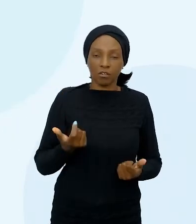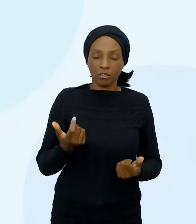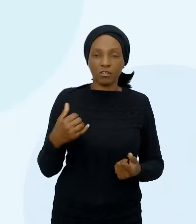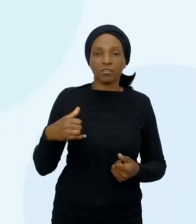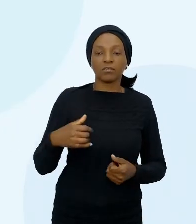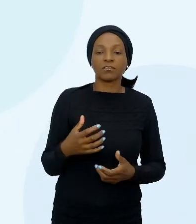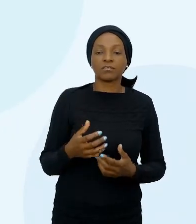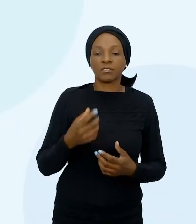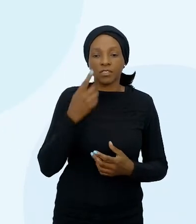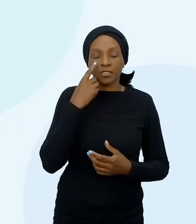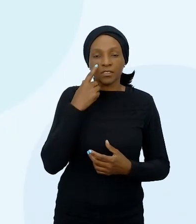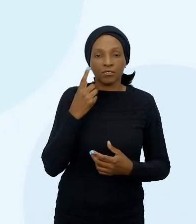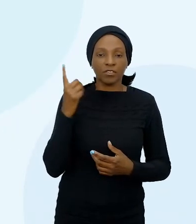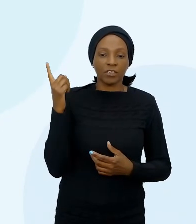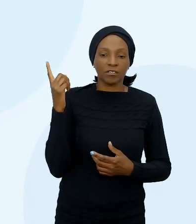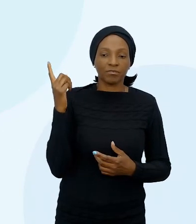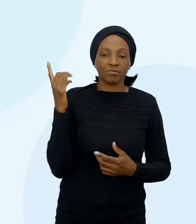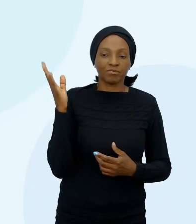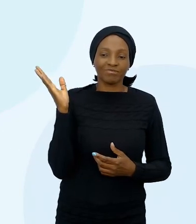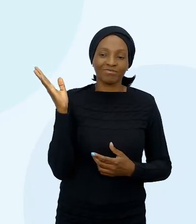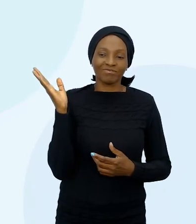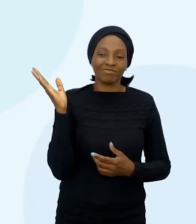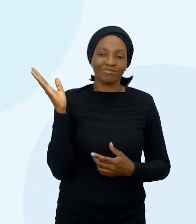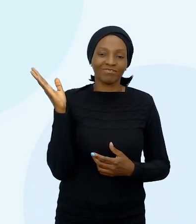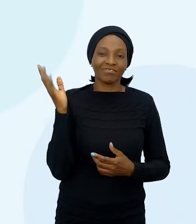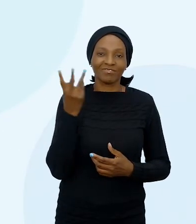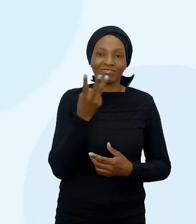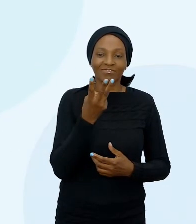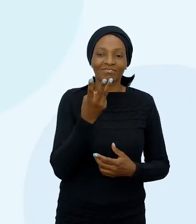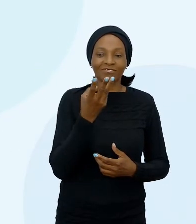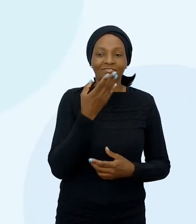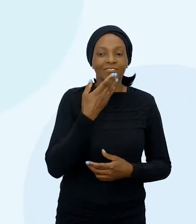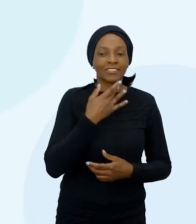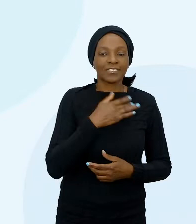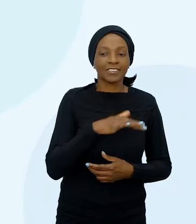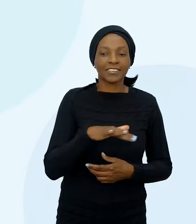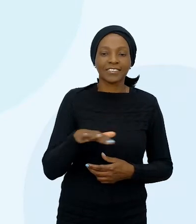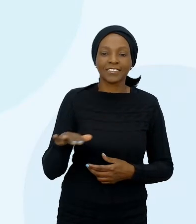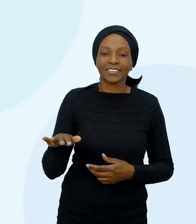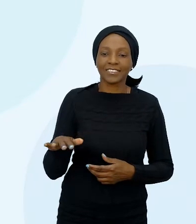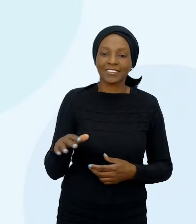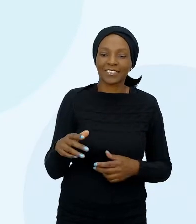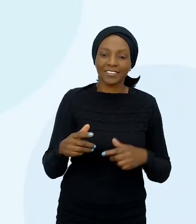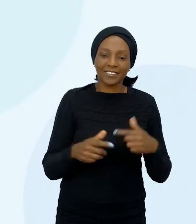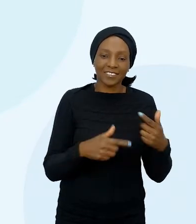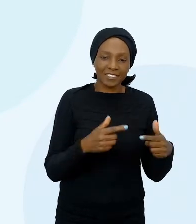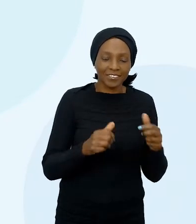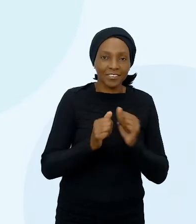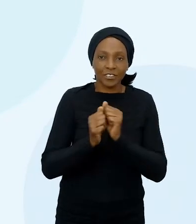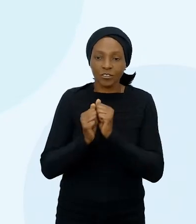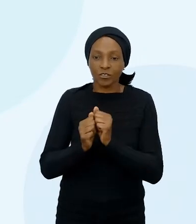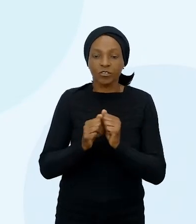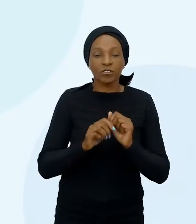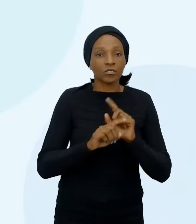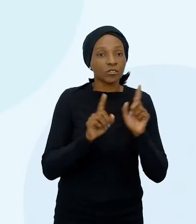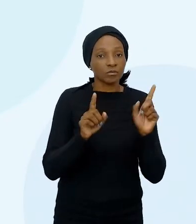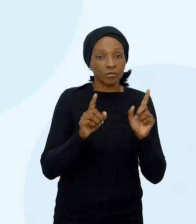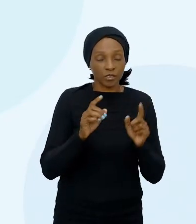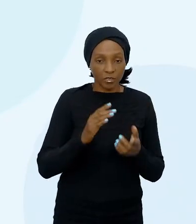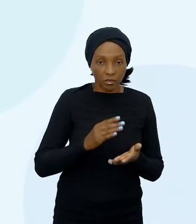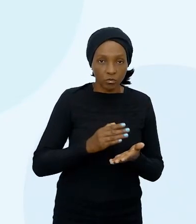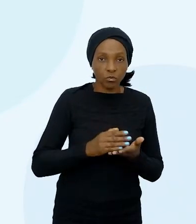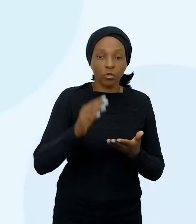uma fotinha muito simpática de 3 crianças, né, compartilhando aí, se ajudando na horta. É interessante a princípio esses